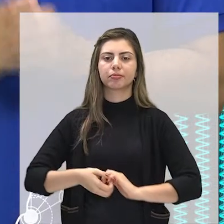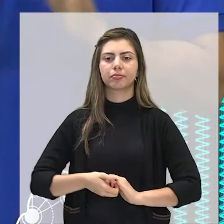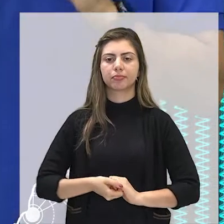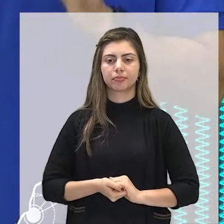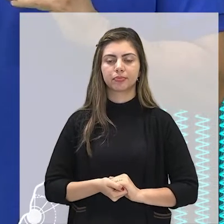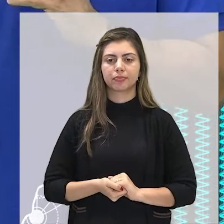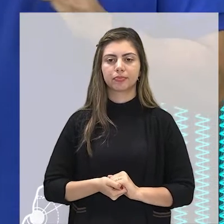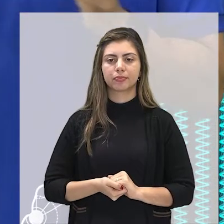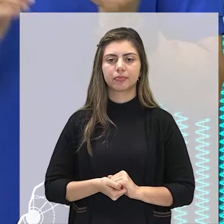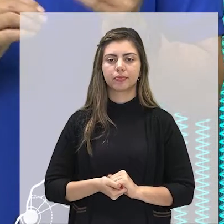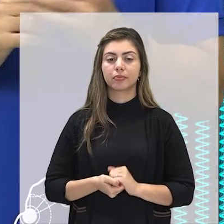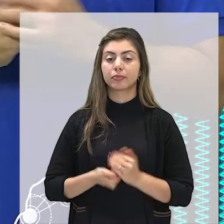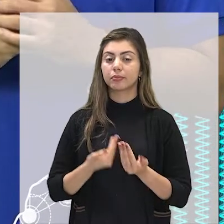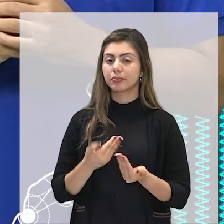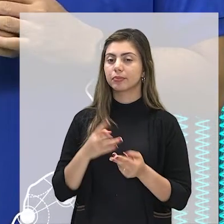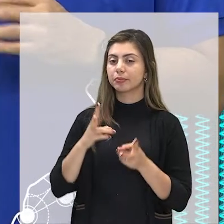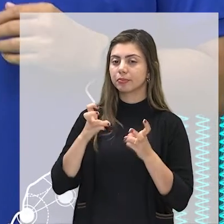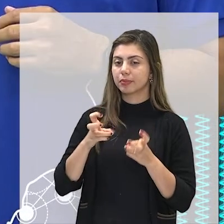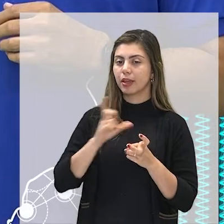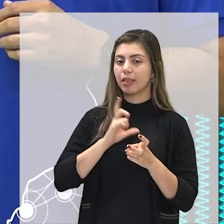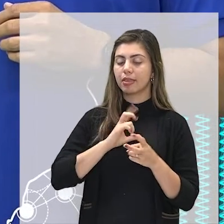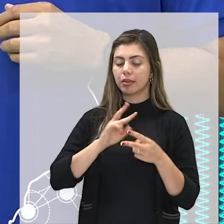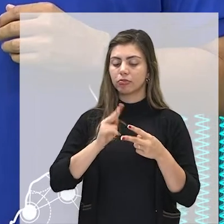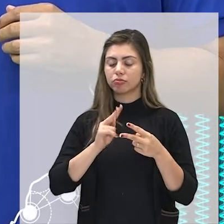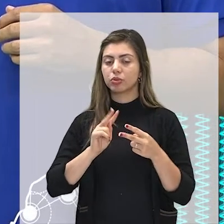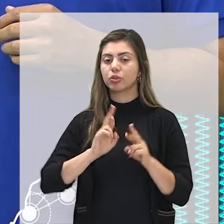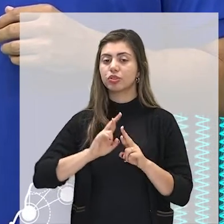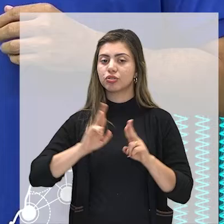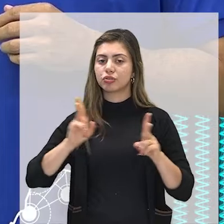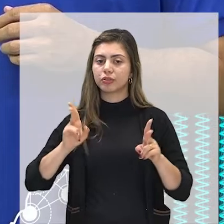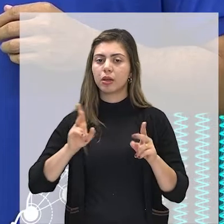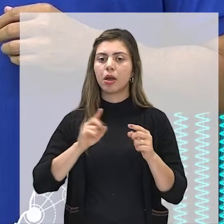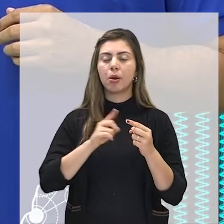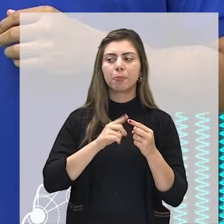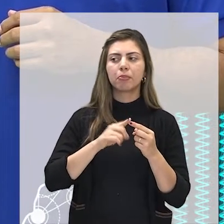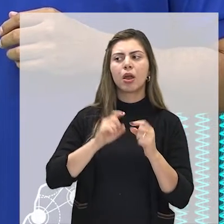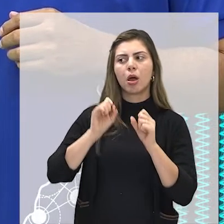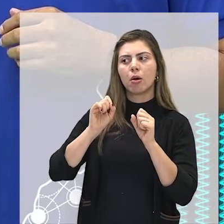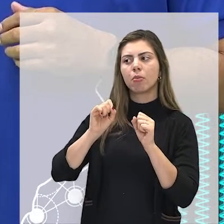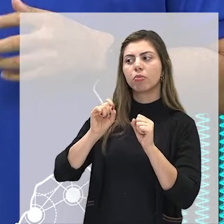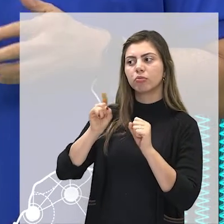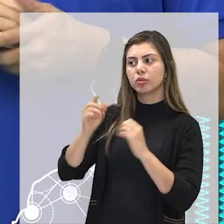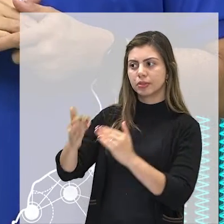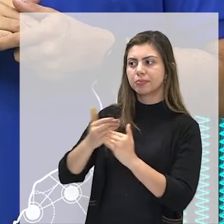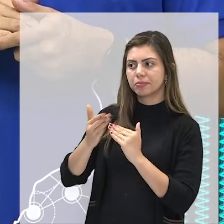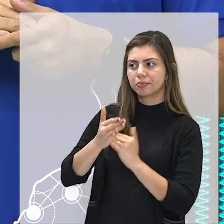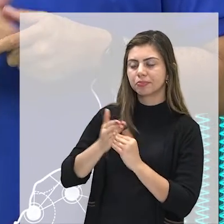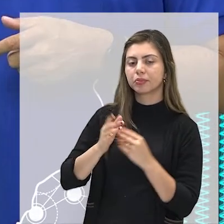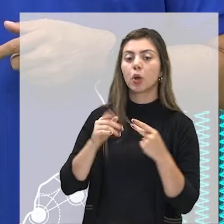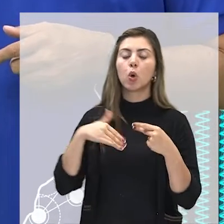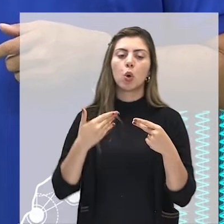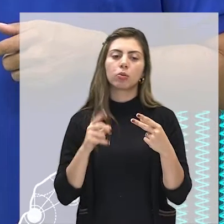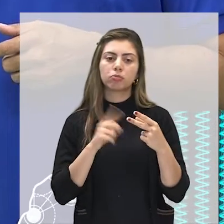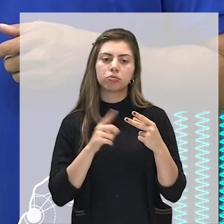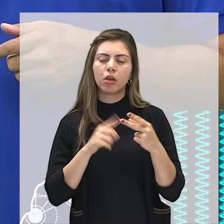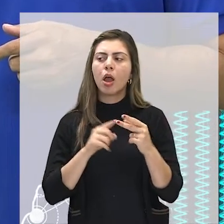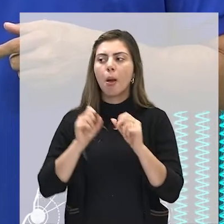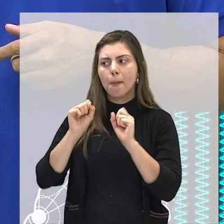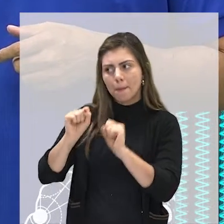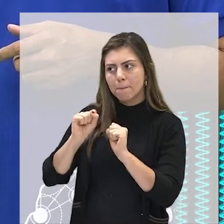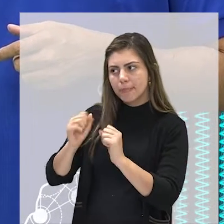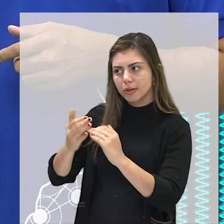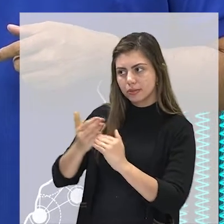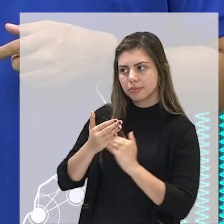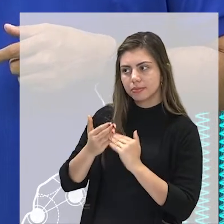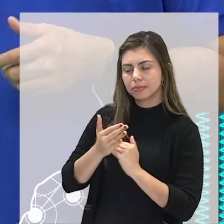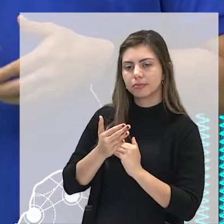tá certo? Repare que há uma diferença entre os dois. Pode me fazer um favor? Ou, poderia me fazer um favor? Então, em